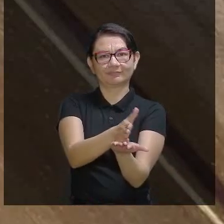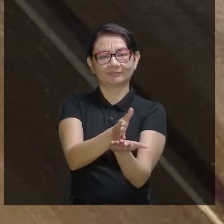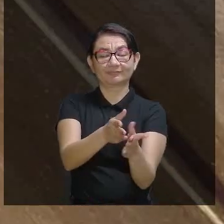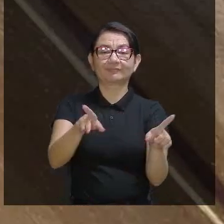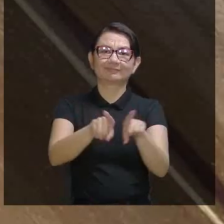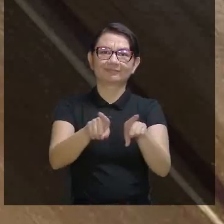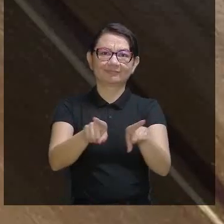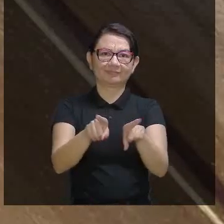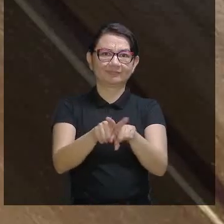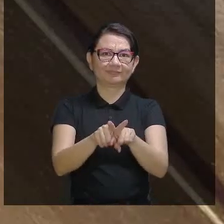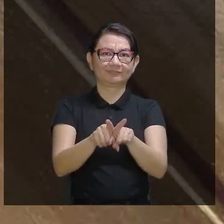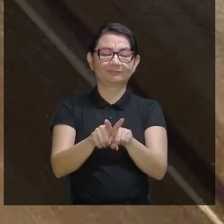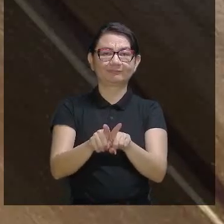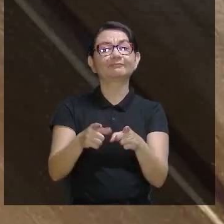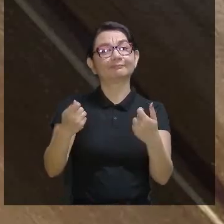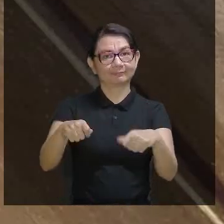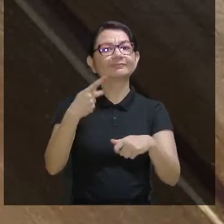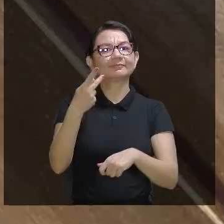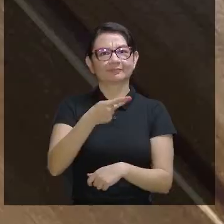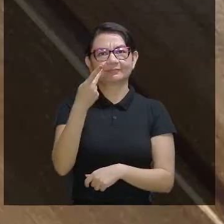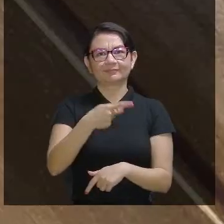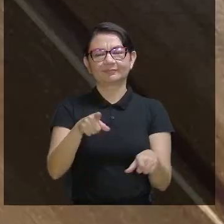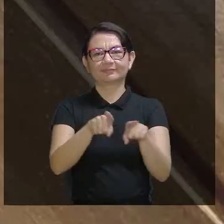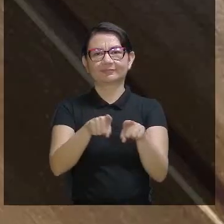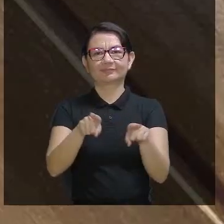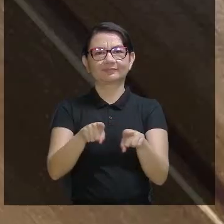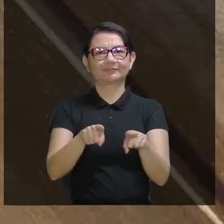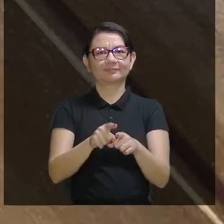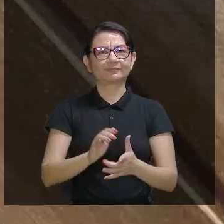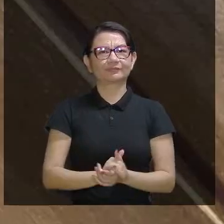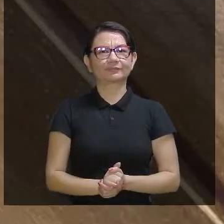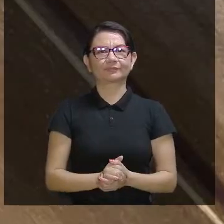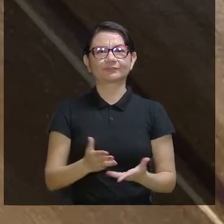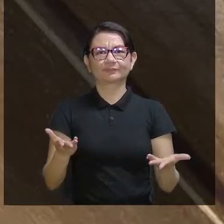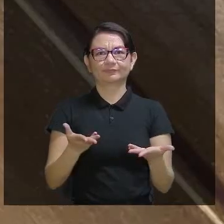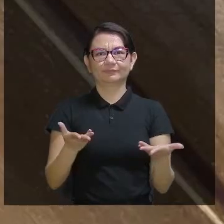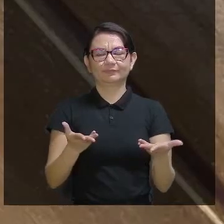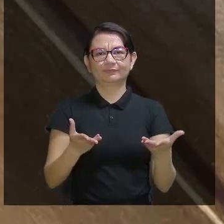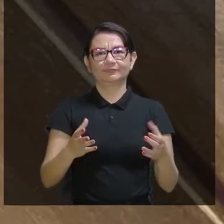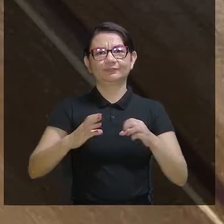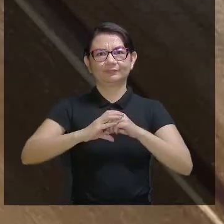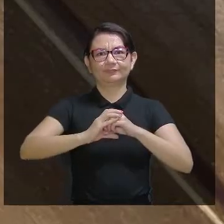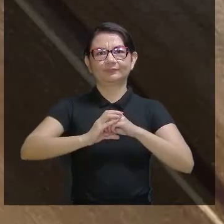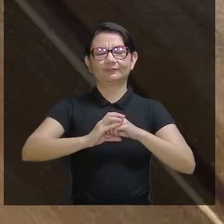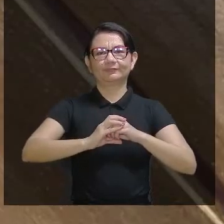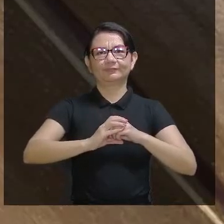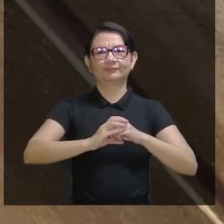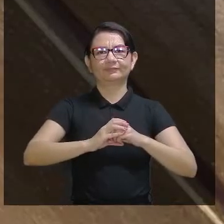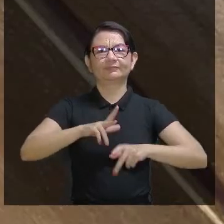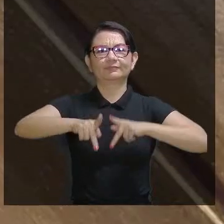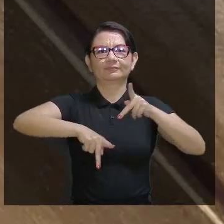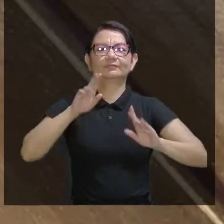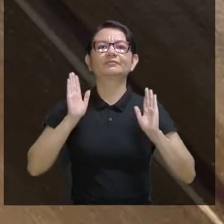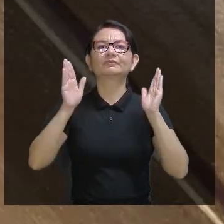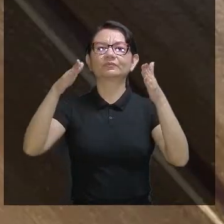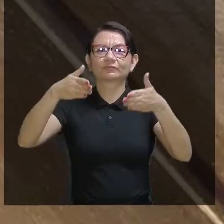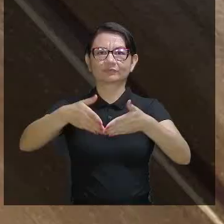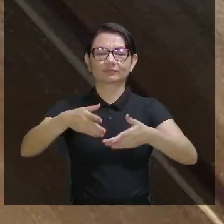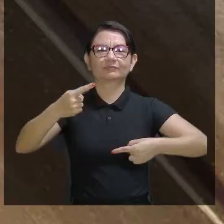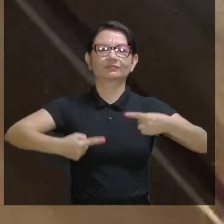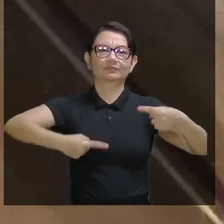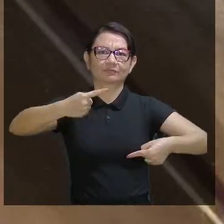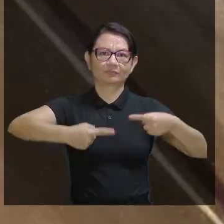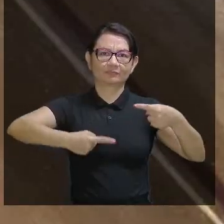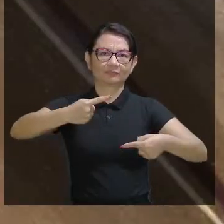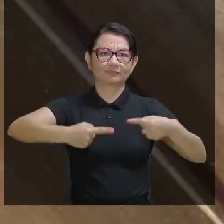Alex Lamy. Eu não poderia deixar de mencionar, porque também é um grande exemplo da atuação do nosso tribunal junto a essa população específica, numa política